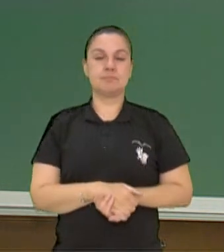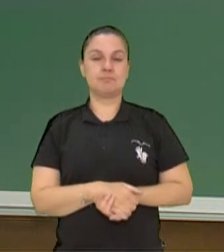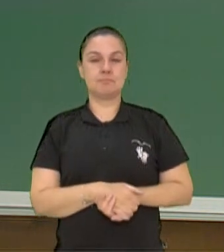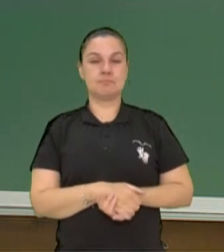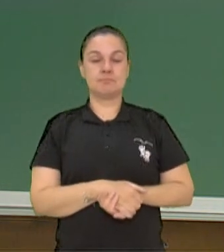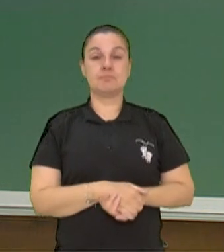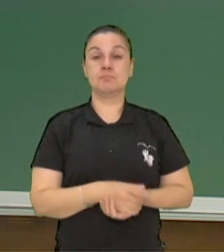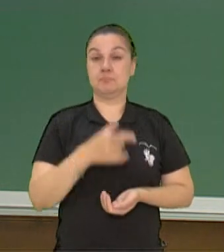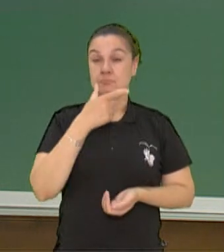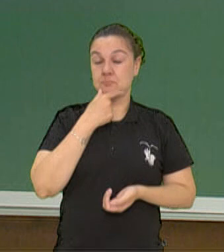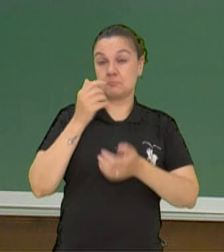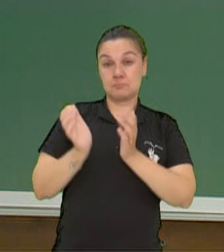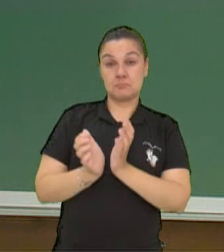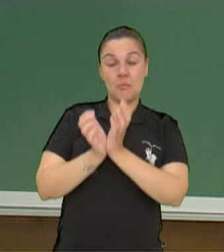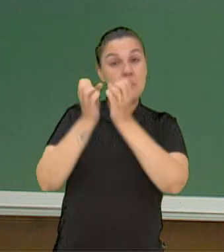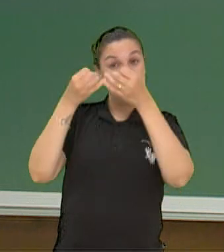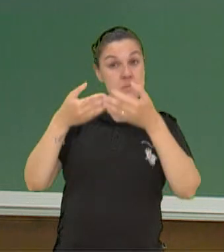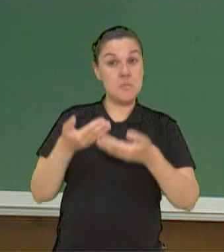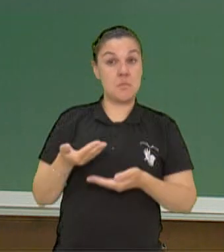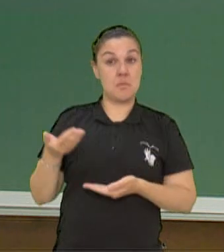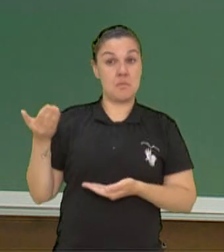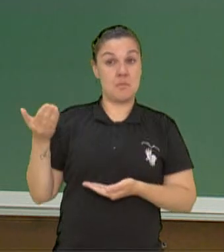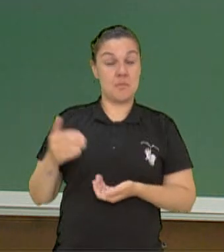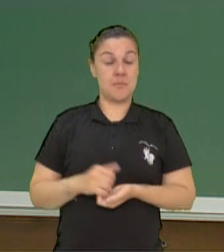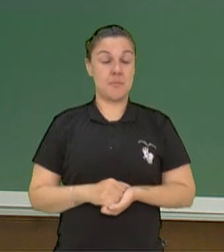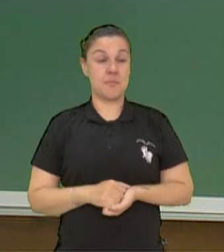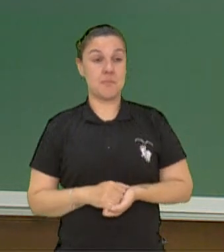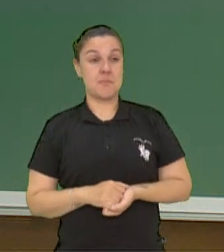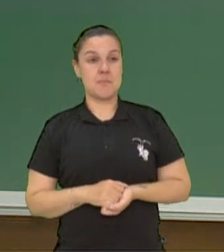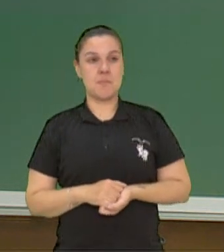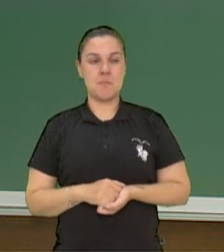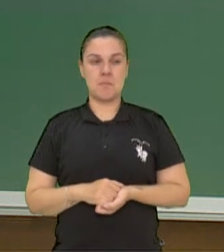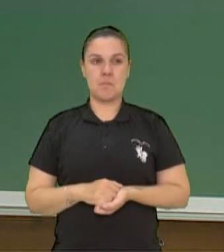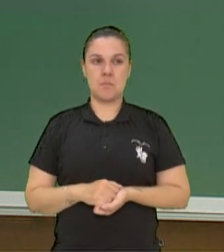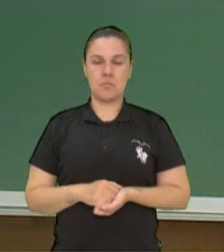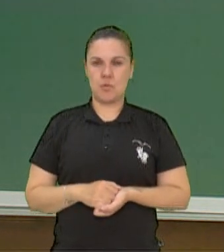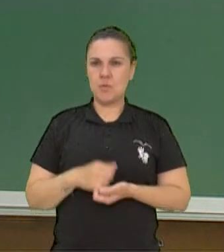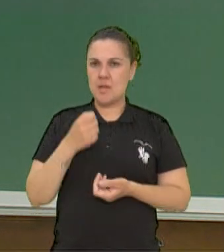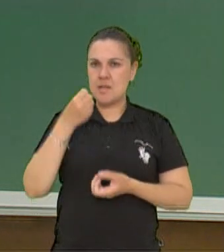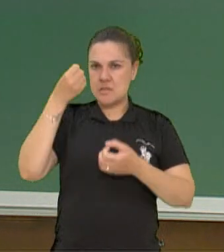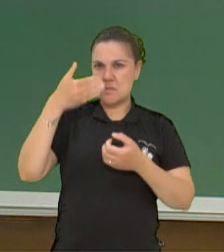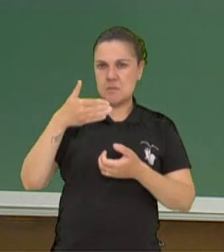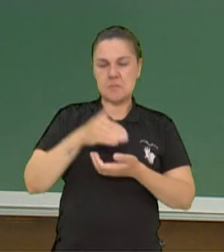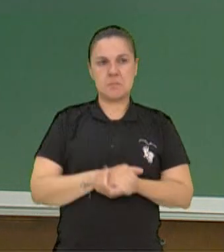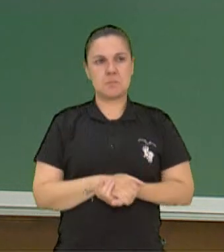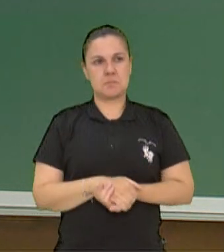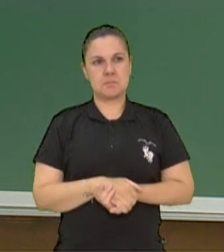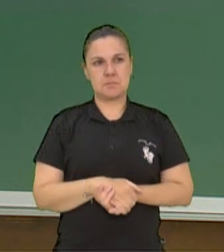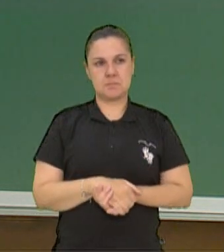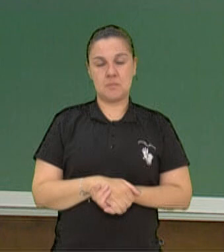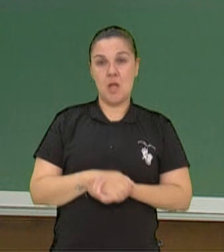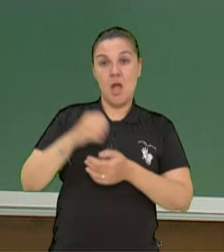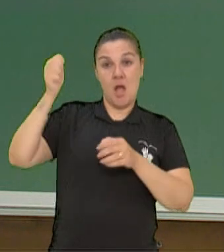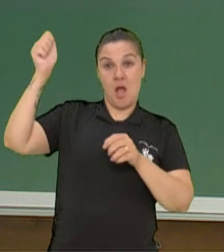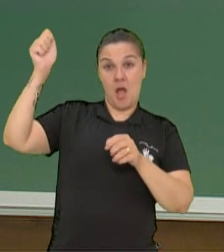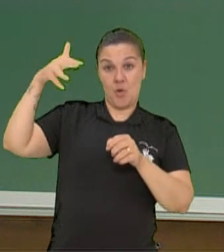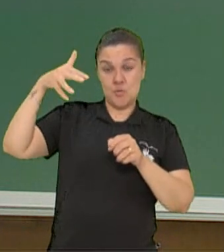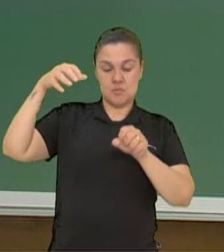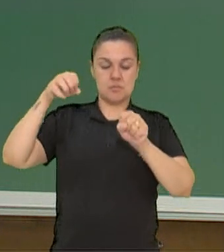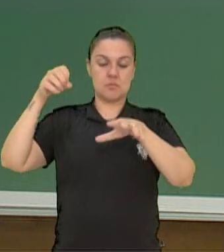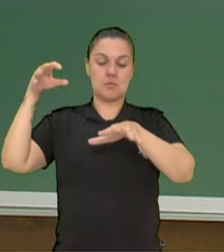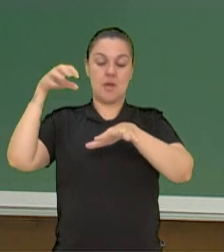ele ganhou o Nobel porque ele explicou isso. Olha que interessante a explicação dele. Ele pensou assim, a luz chega com uma